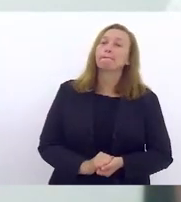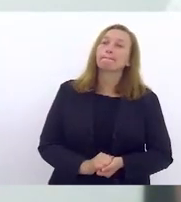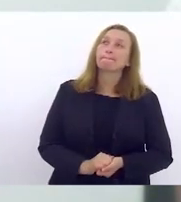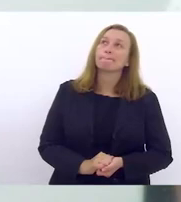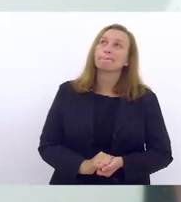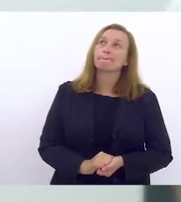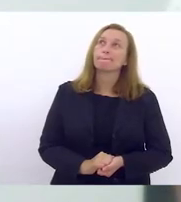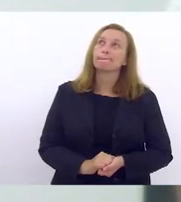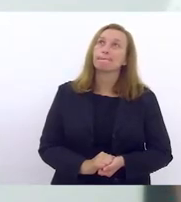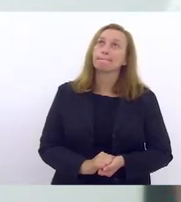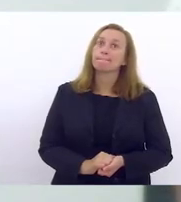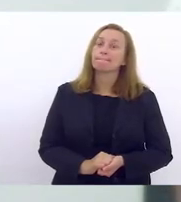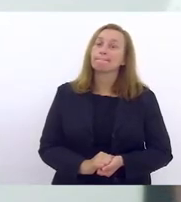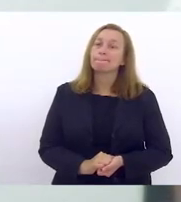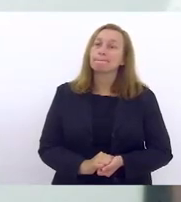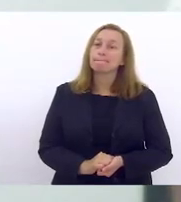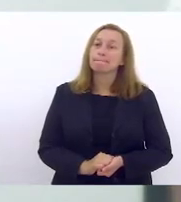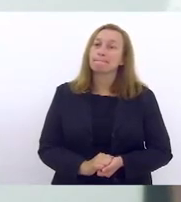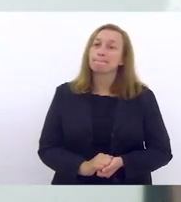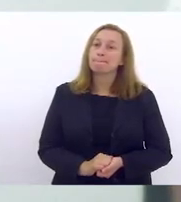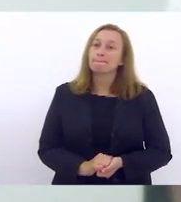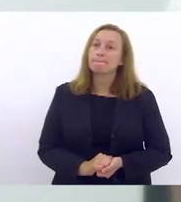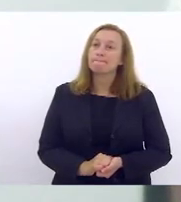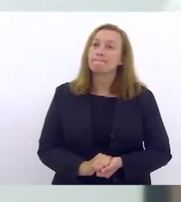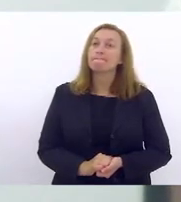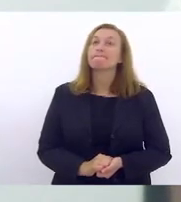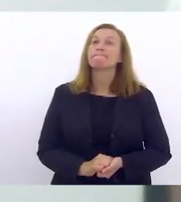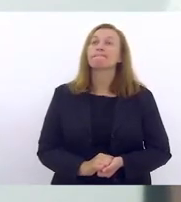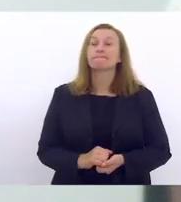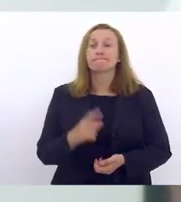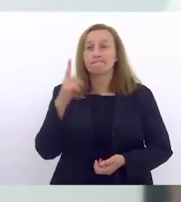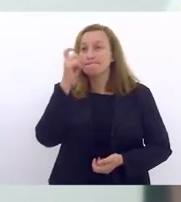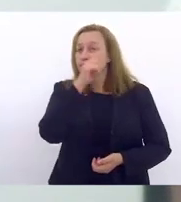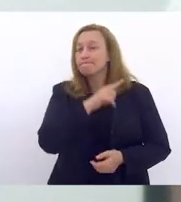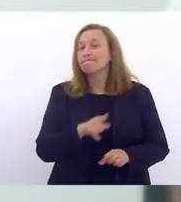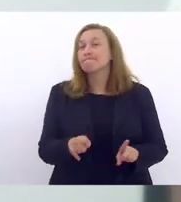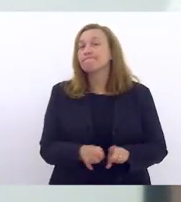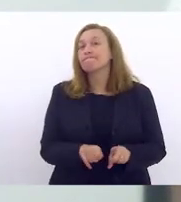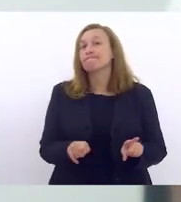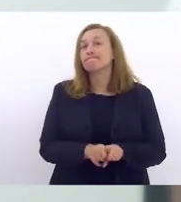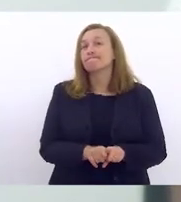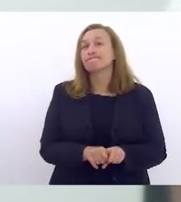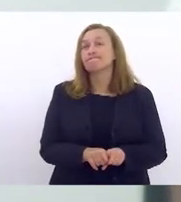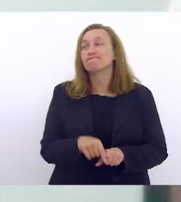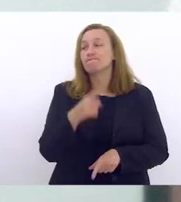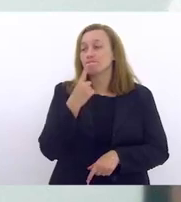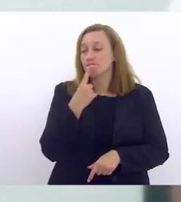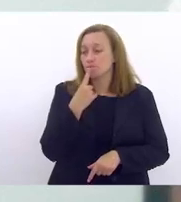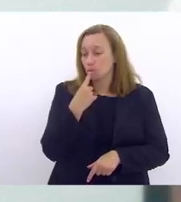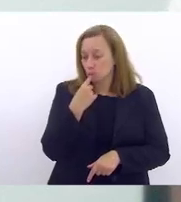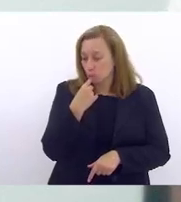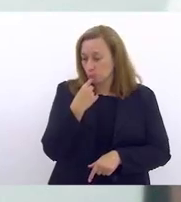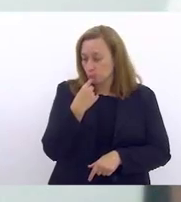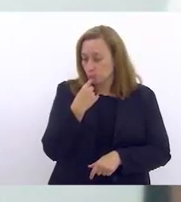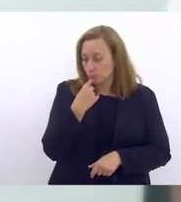foi... essa deu uma polêmica enorme, que era a seguinte.